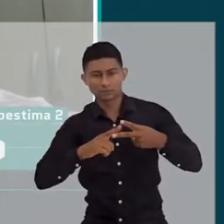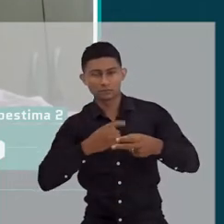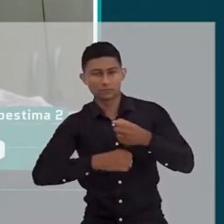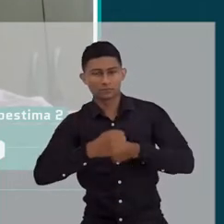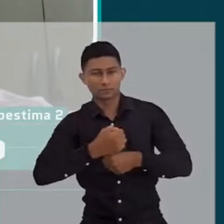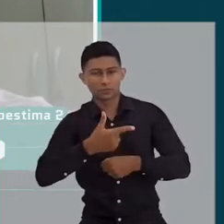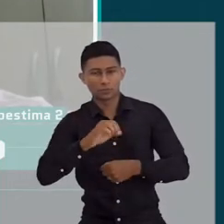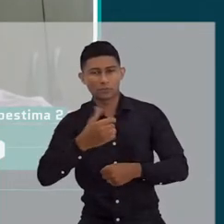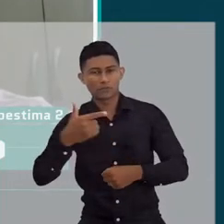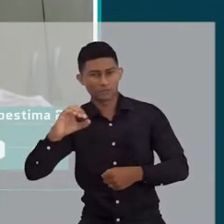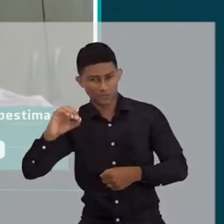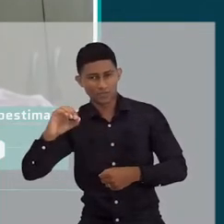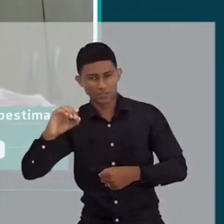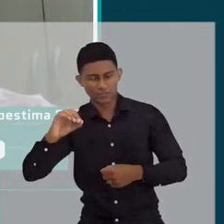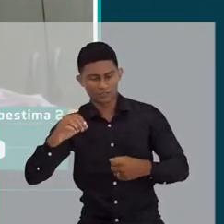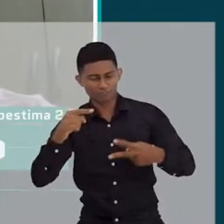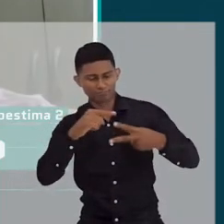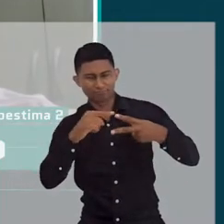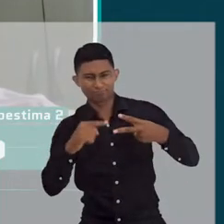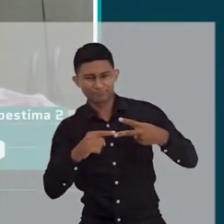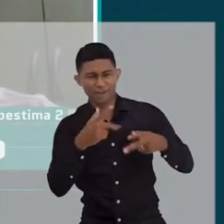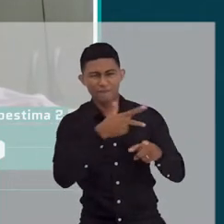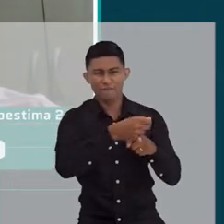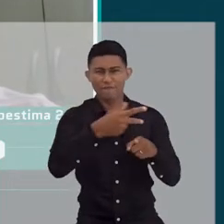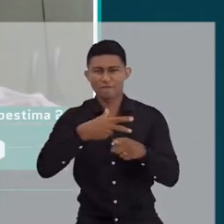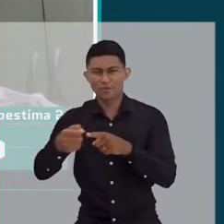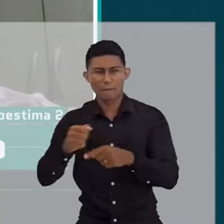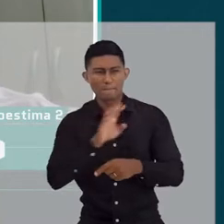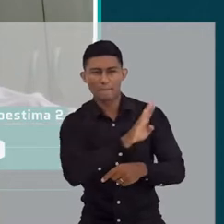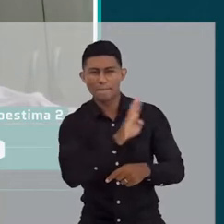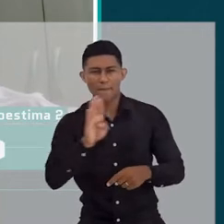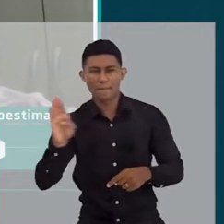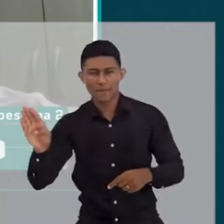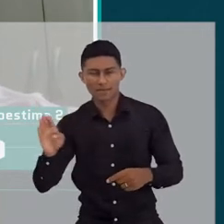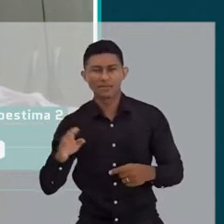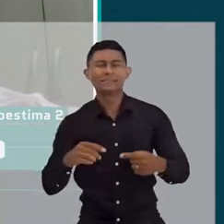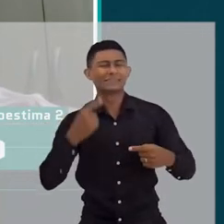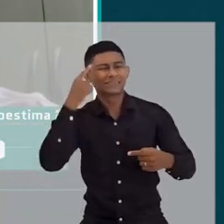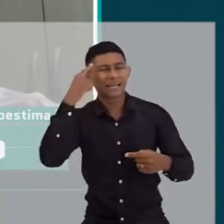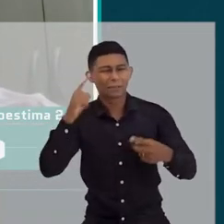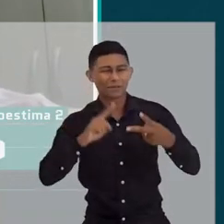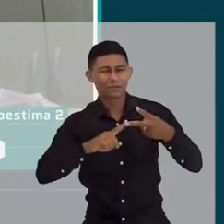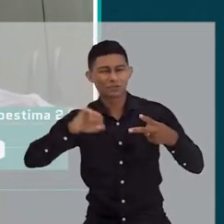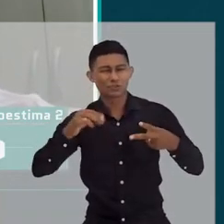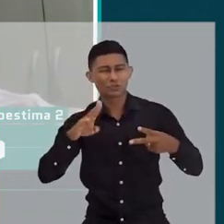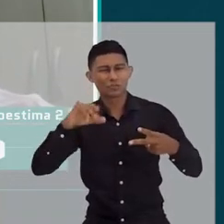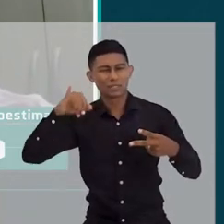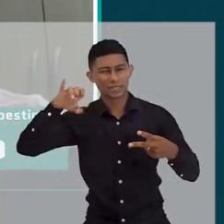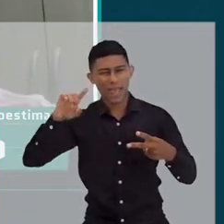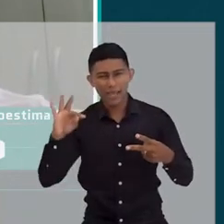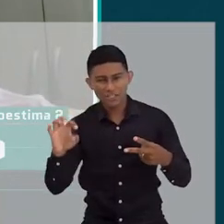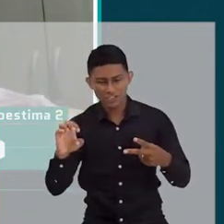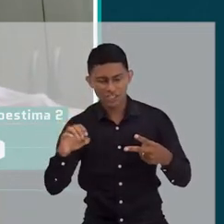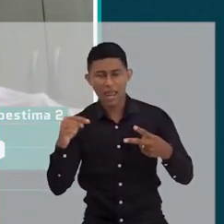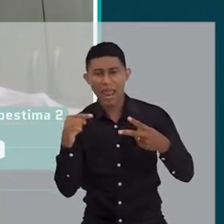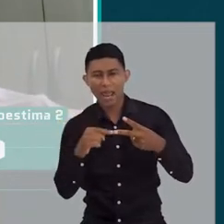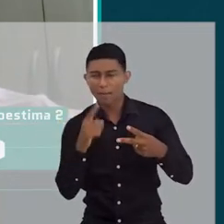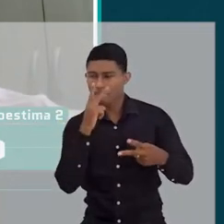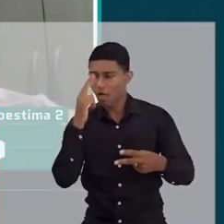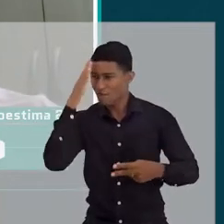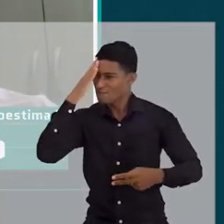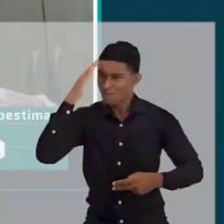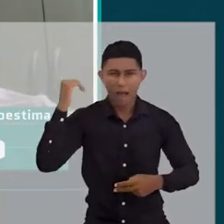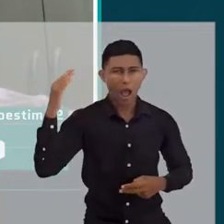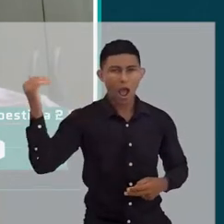foi a Juliette. Olha o fenômeno que foi a Juliette, né, em comparação com outra participante negra que foi, né, que foi vencedora. E